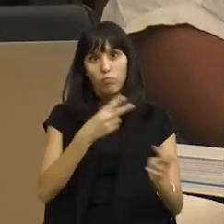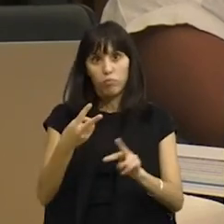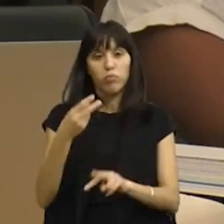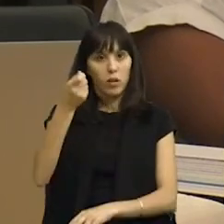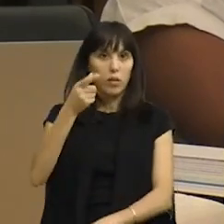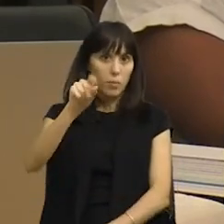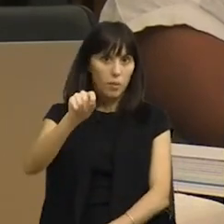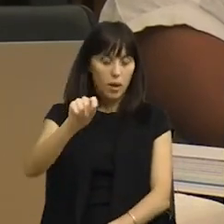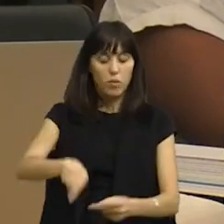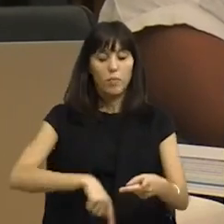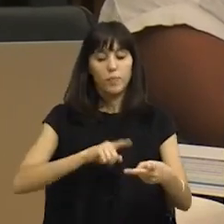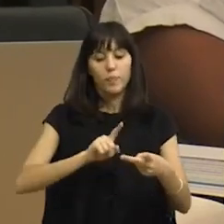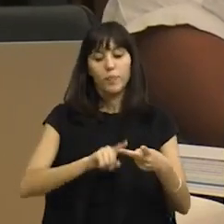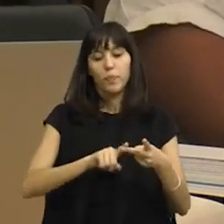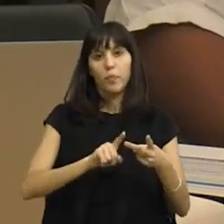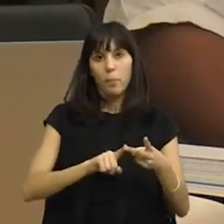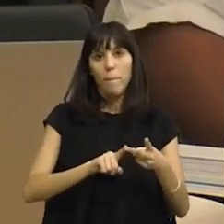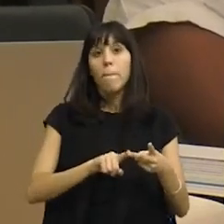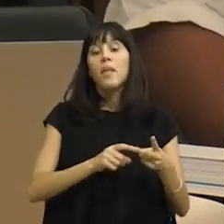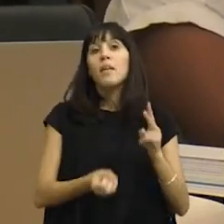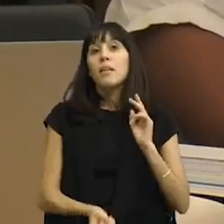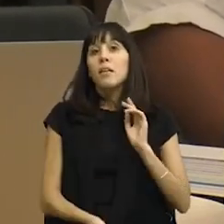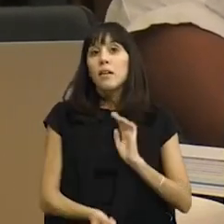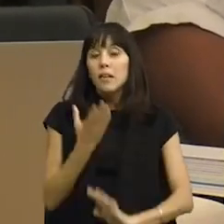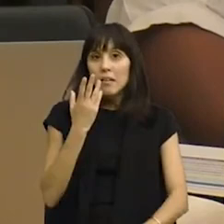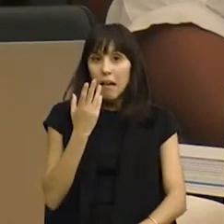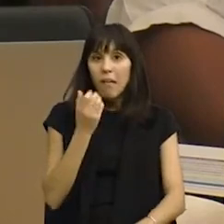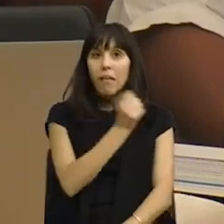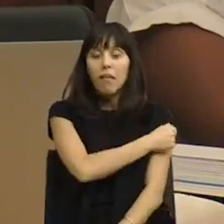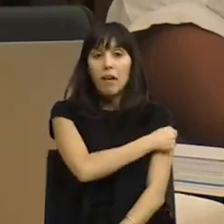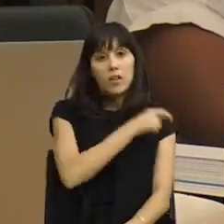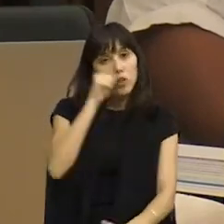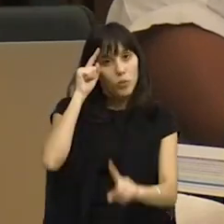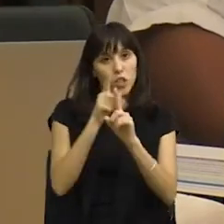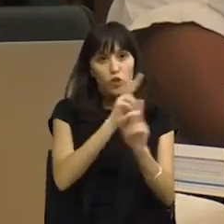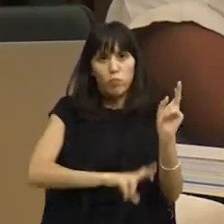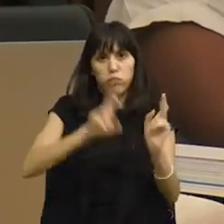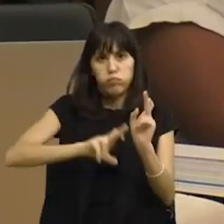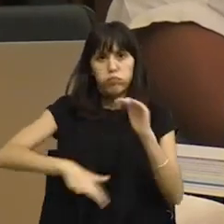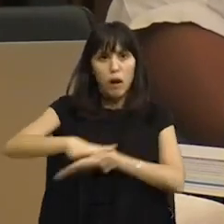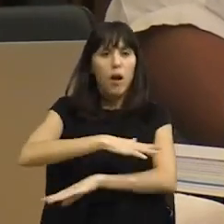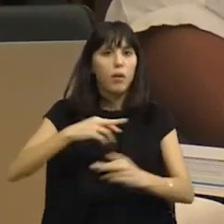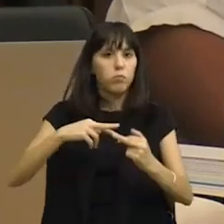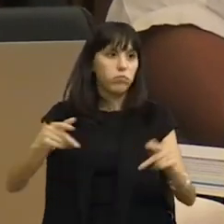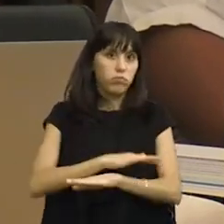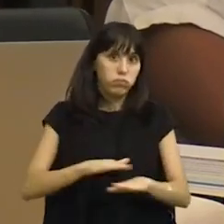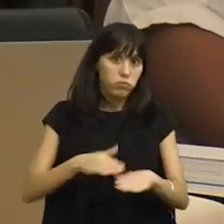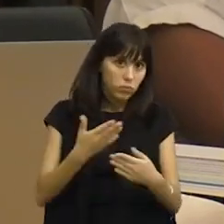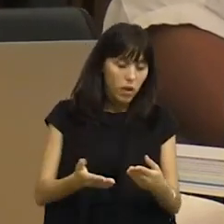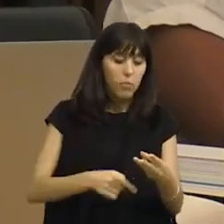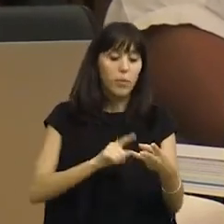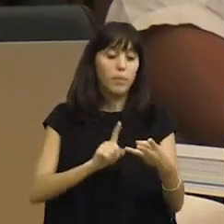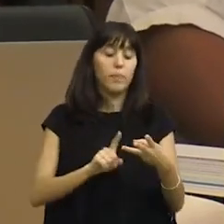acessível. Excluir a possibilidade de criação de habitação para o mercado especulativo em território municipal